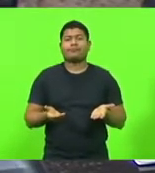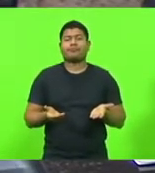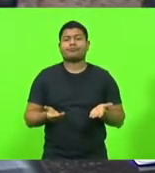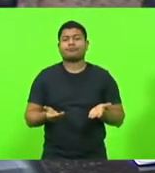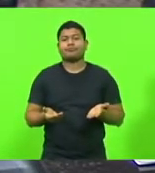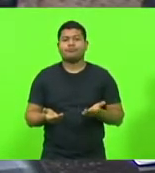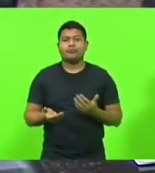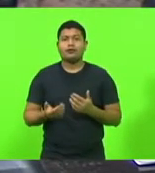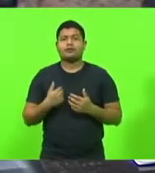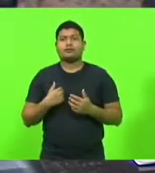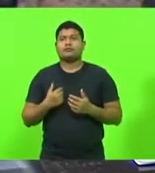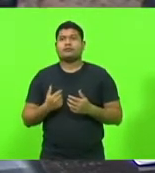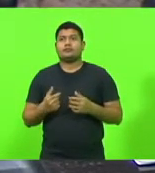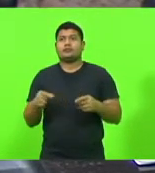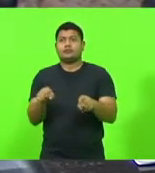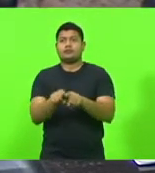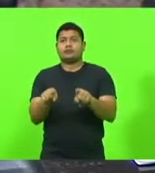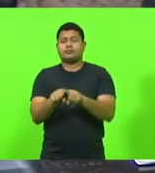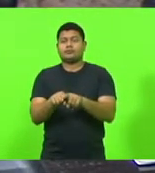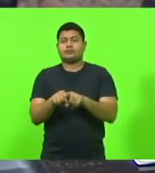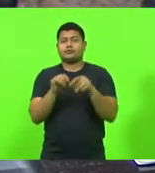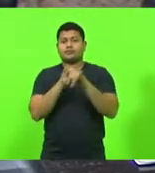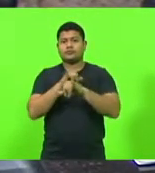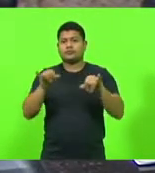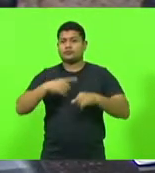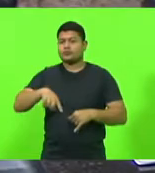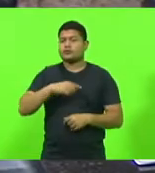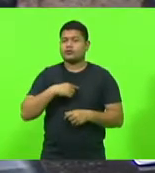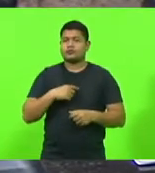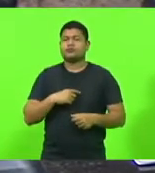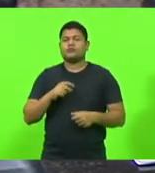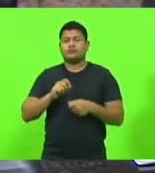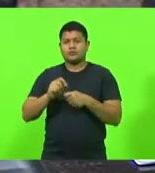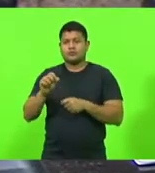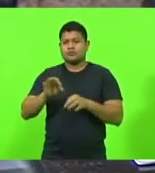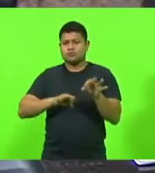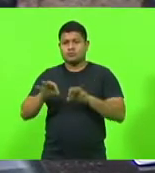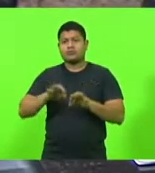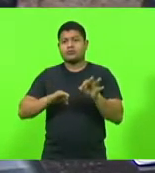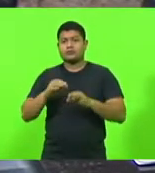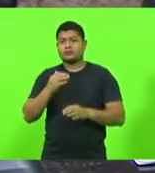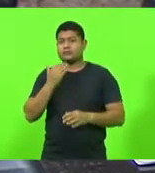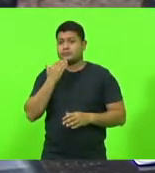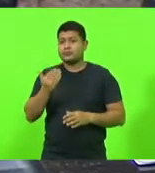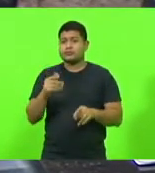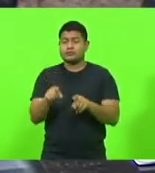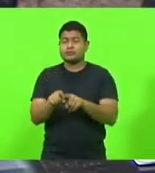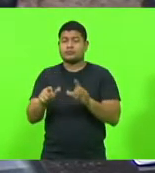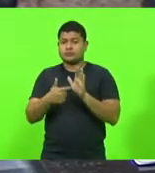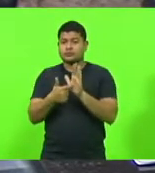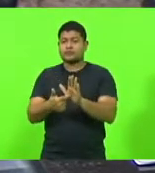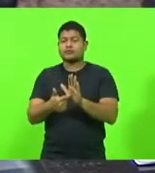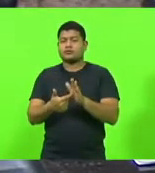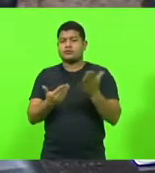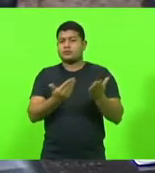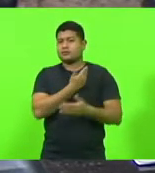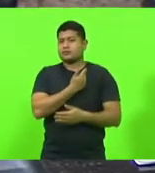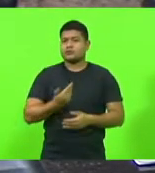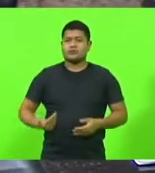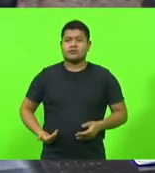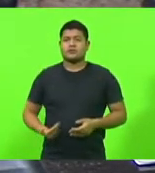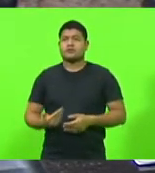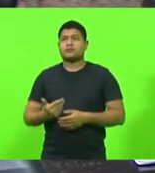gasolina e deixar também aqui avisado que nós vamos fazer mais esse pedido e essa indicação para o governo fazer